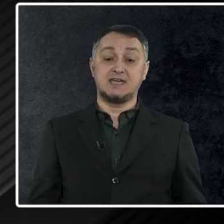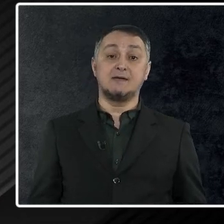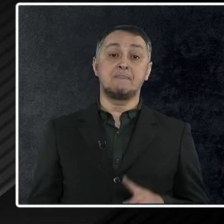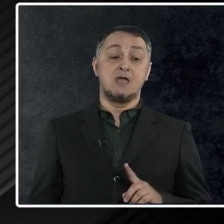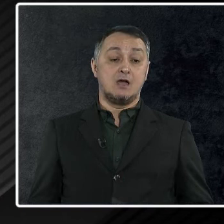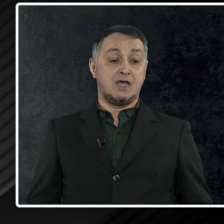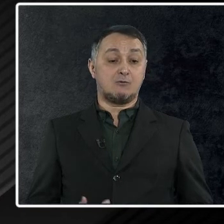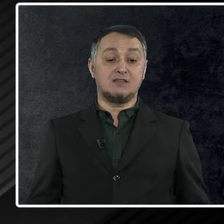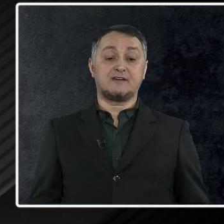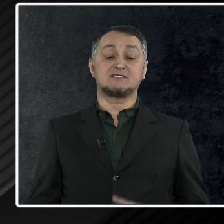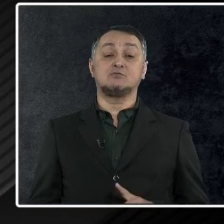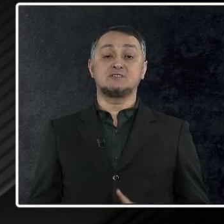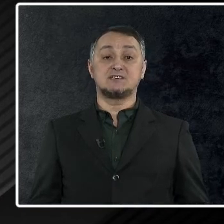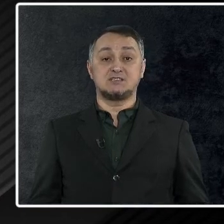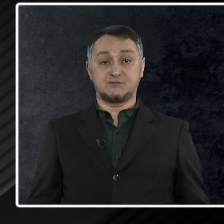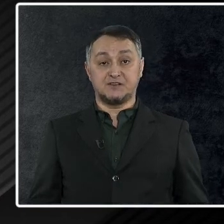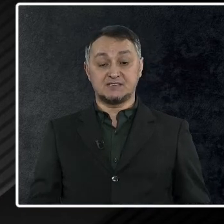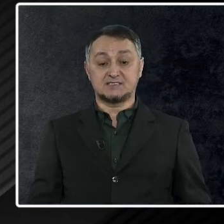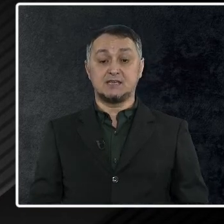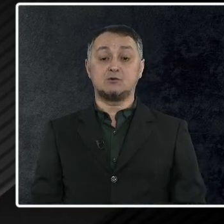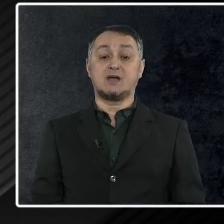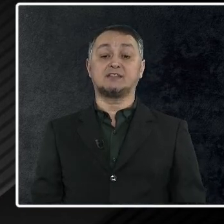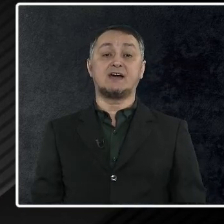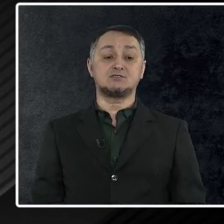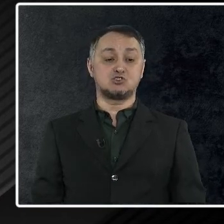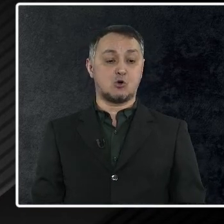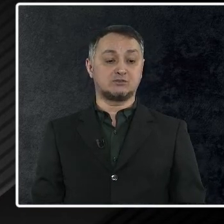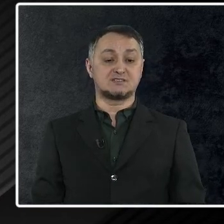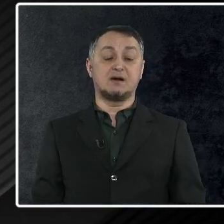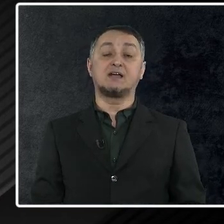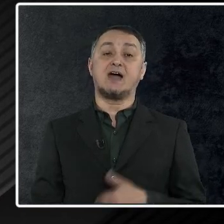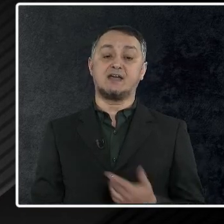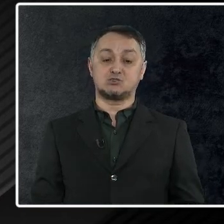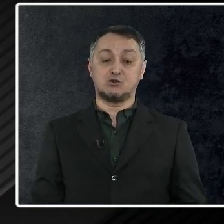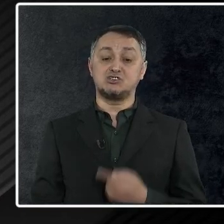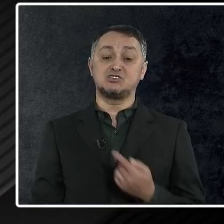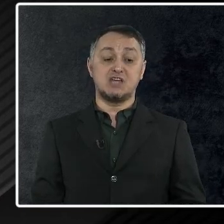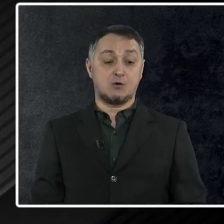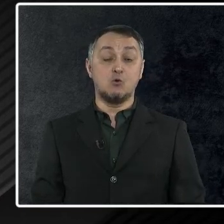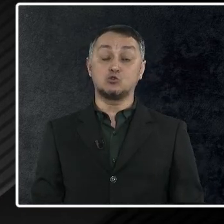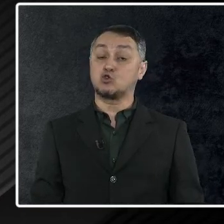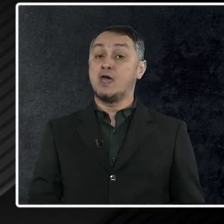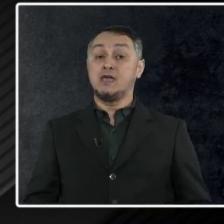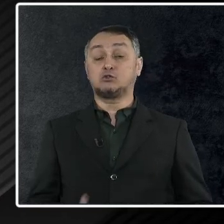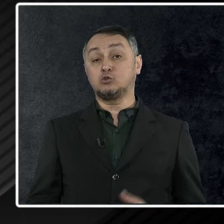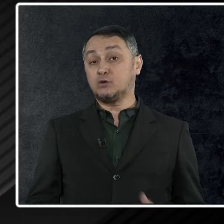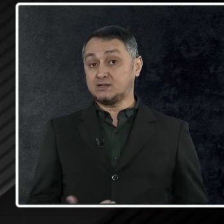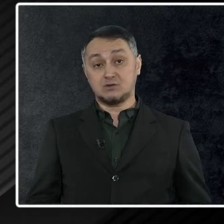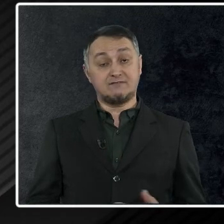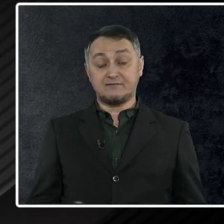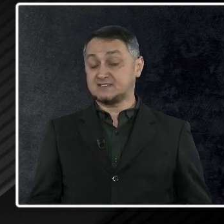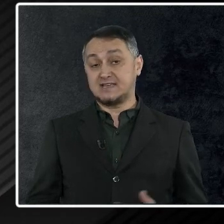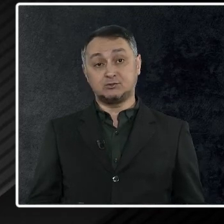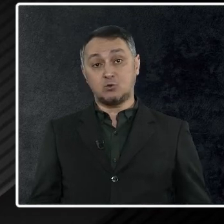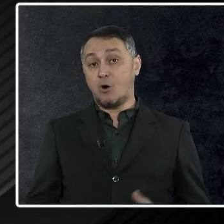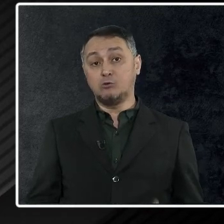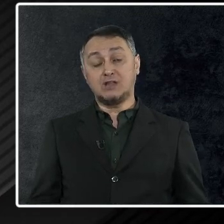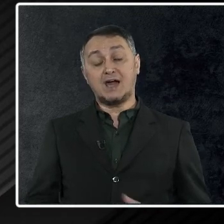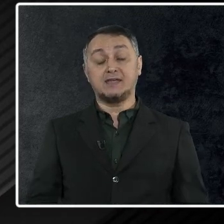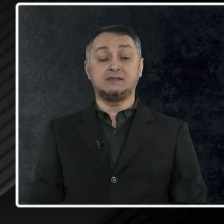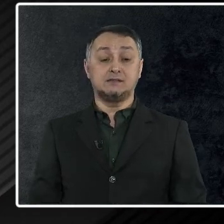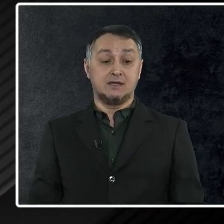de ceia, qualificação do exercício financeiro, cadastro de contas bancárias, origem de recurso, e tudo isso ele vai